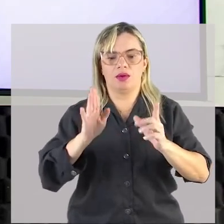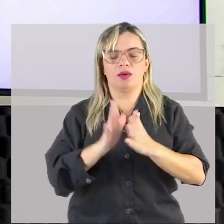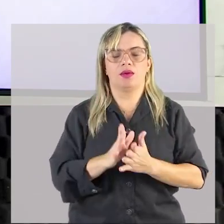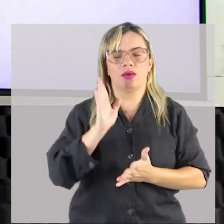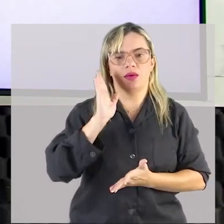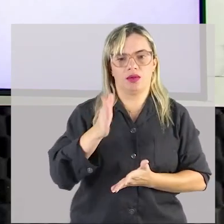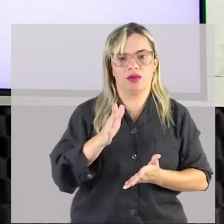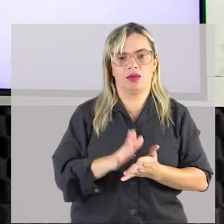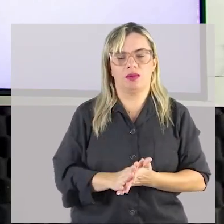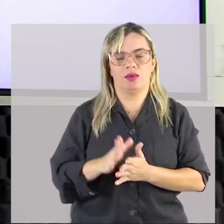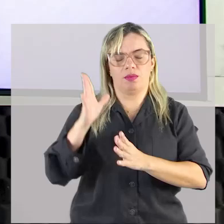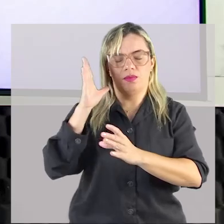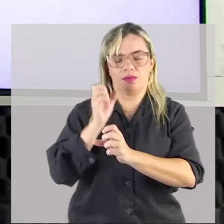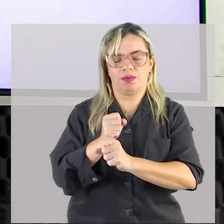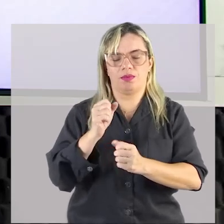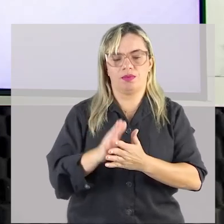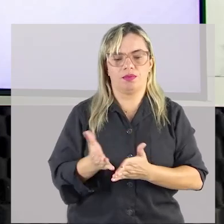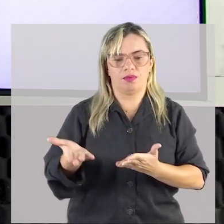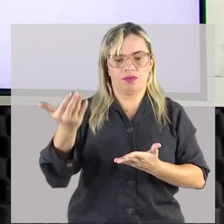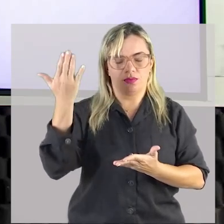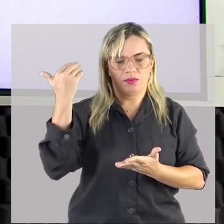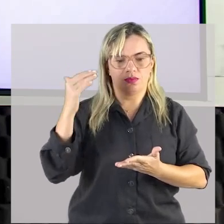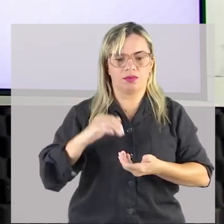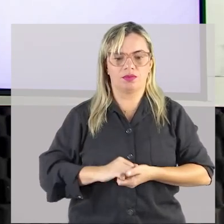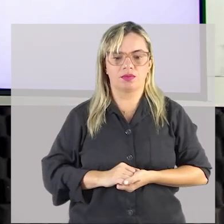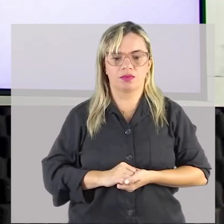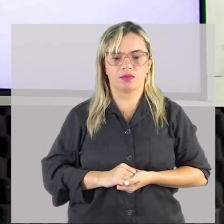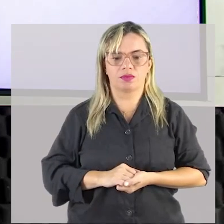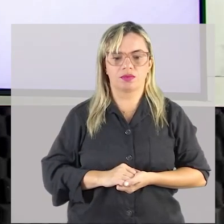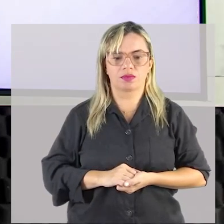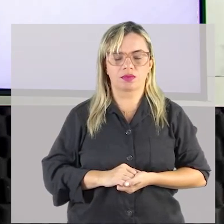né? Então, é bom revisar, tá?